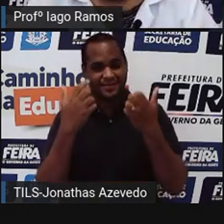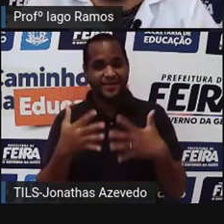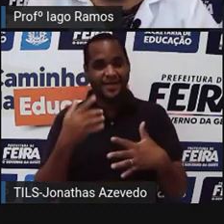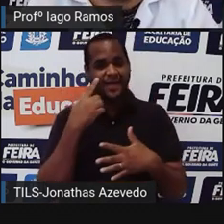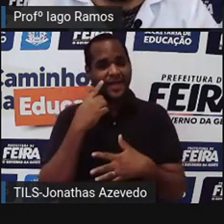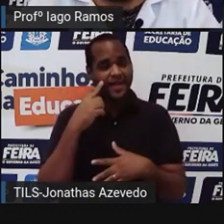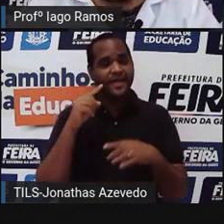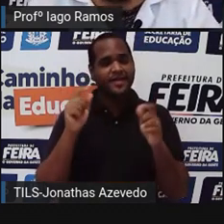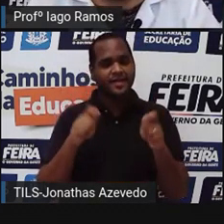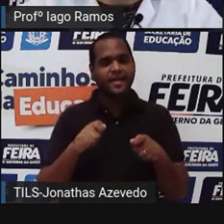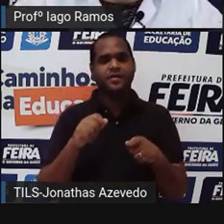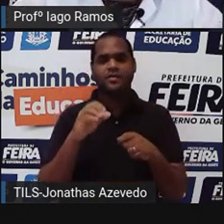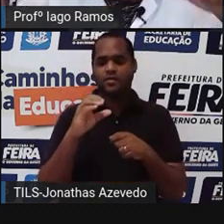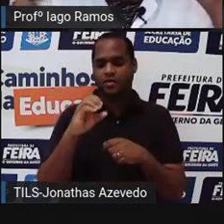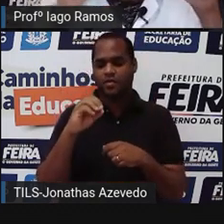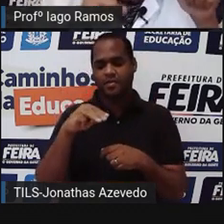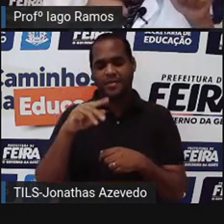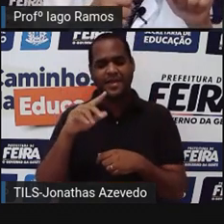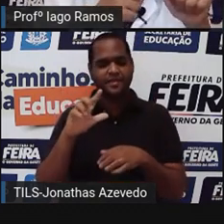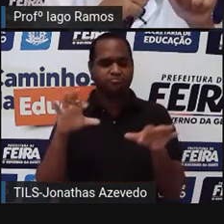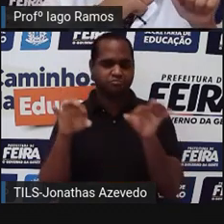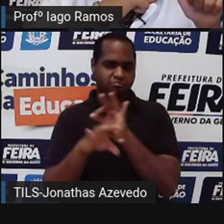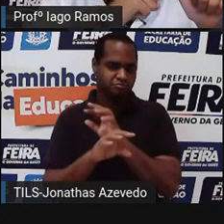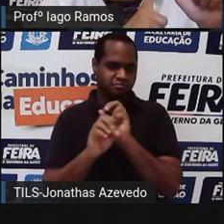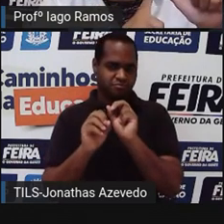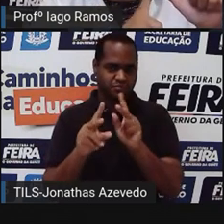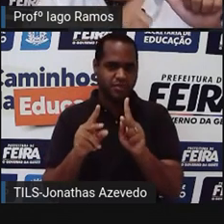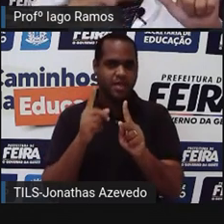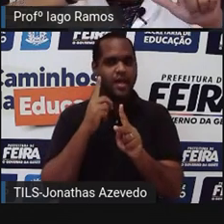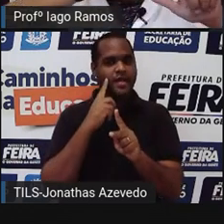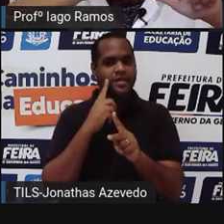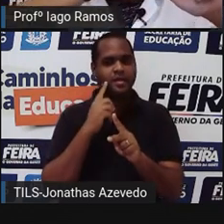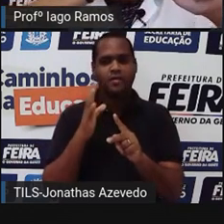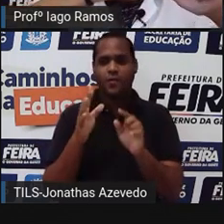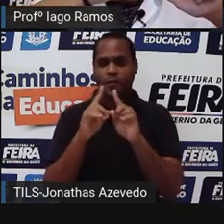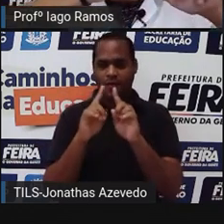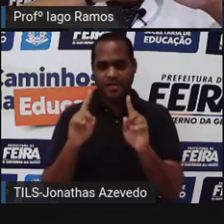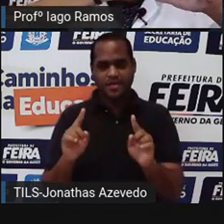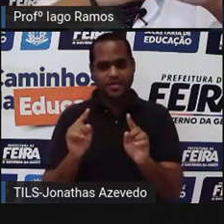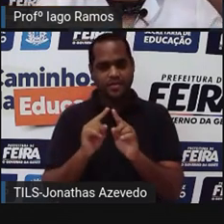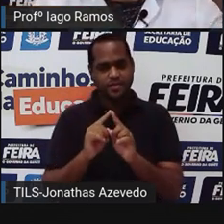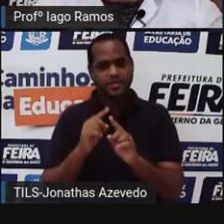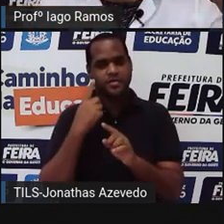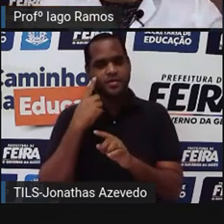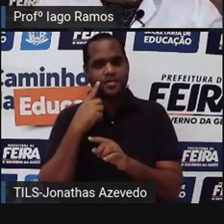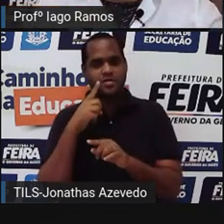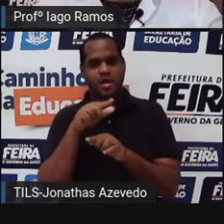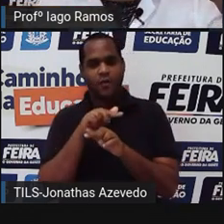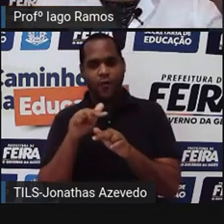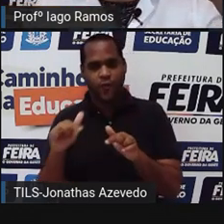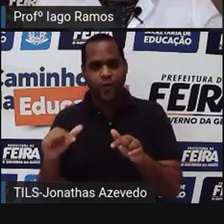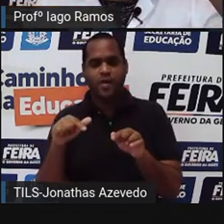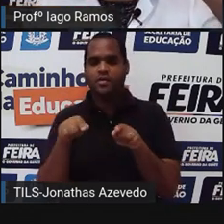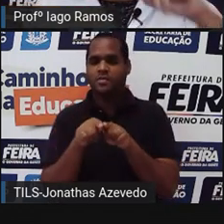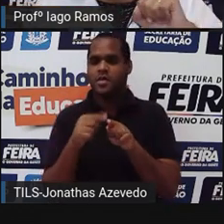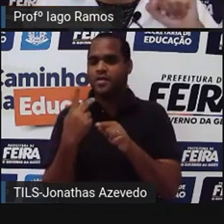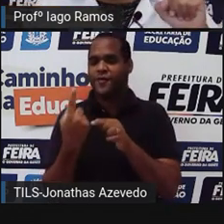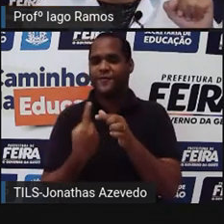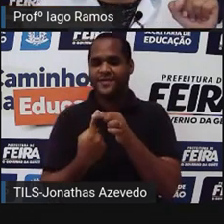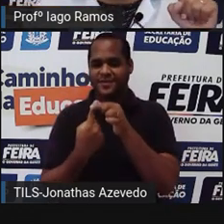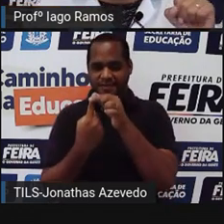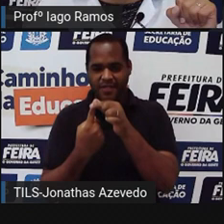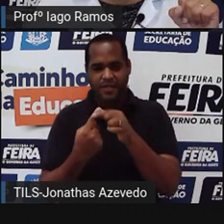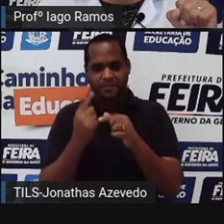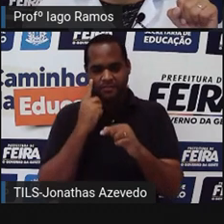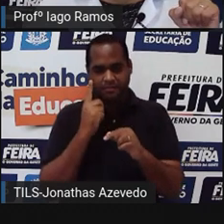completa. Então, para a equação ser completa, ele tem que ter o termo quadrático, o linear e o independente. Já nas